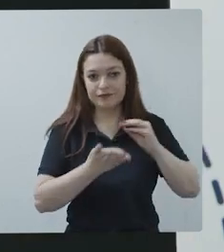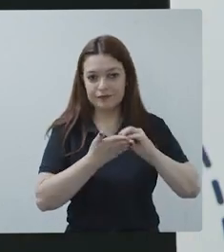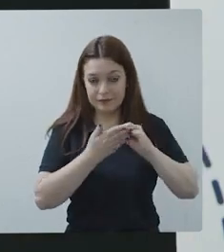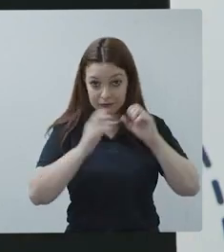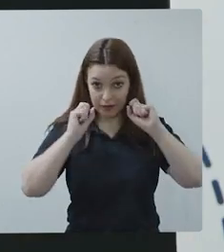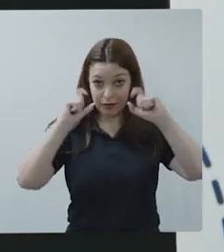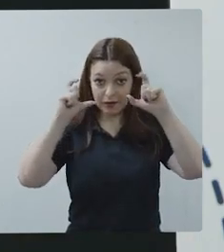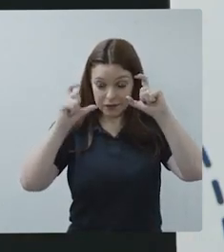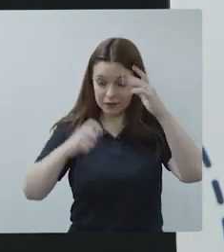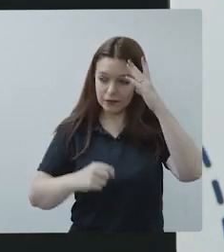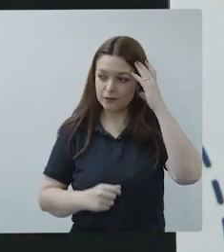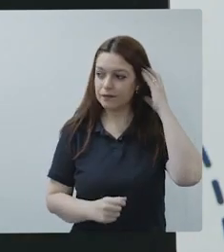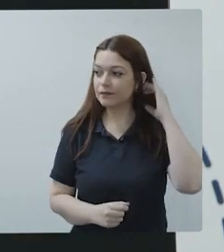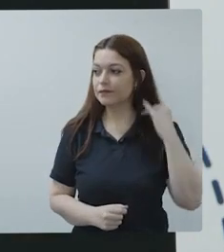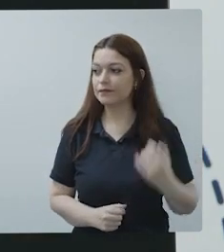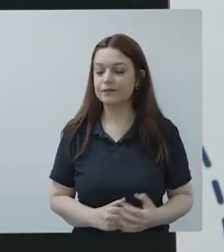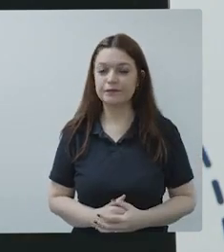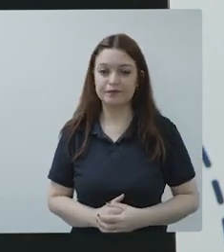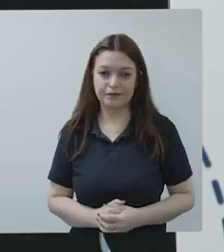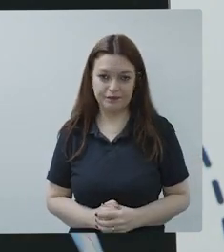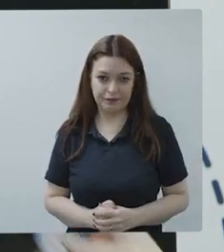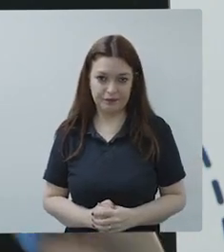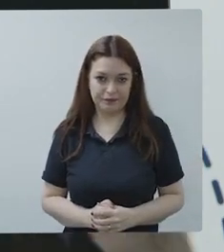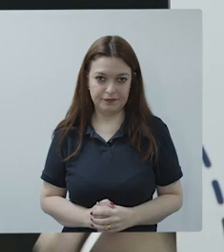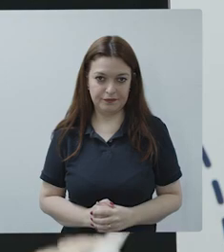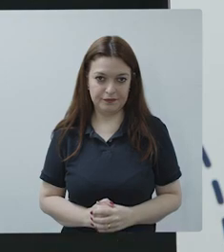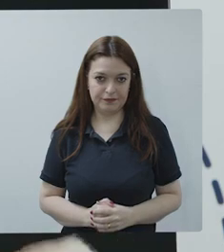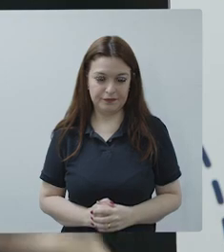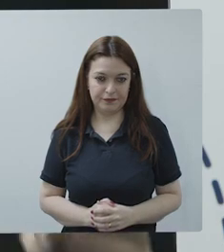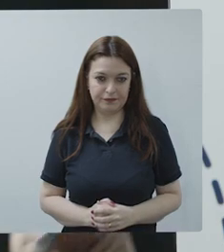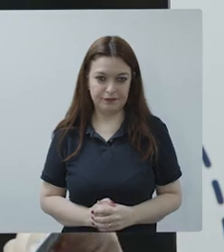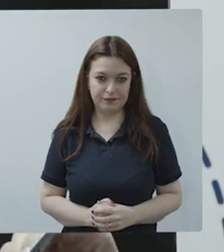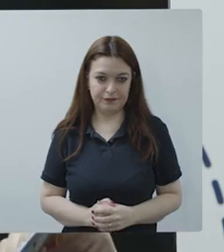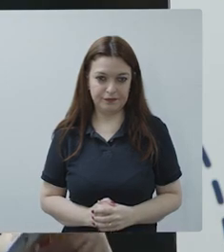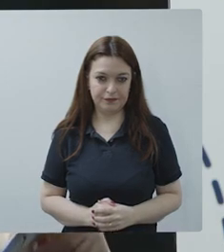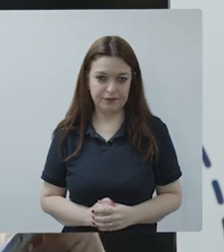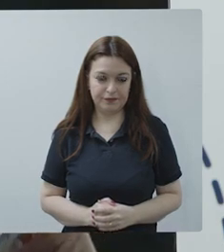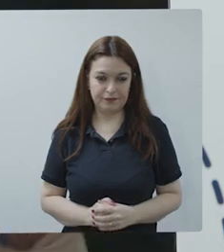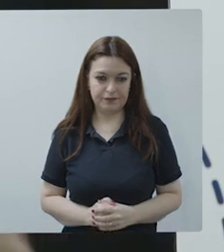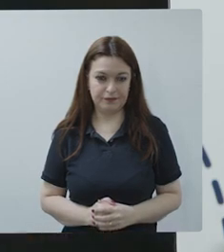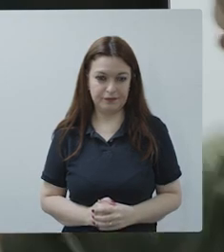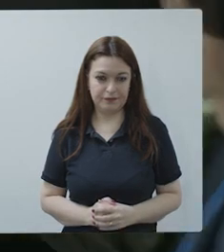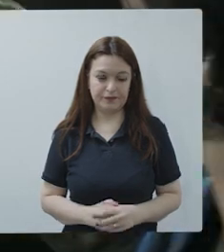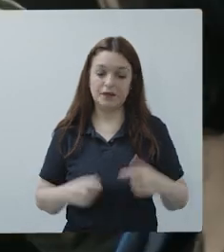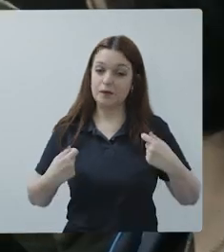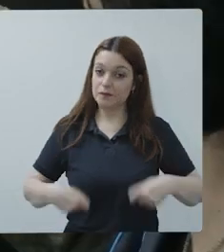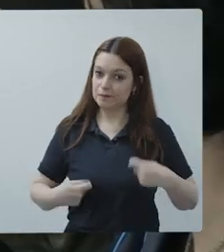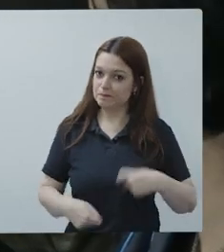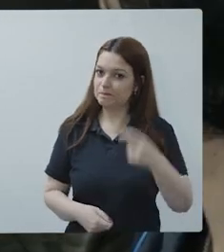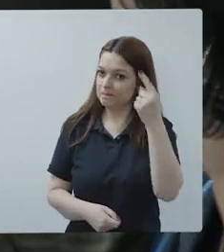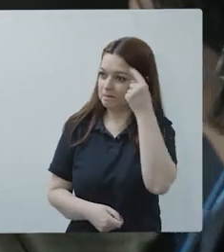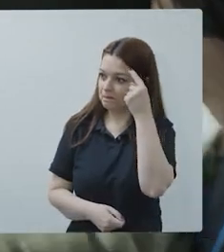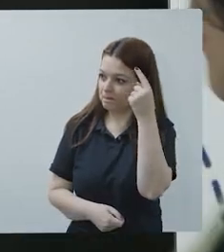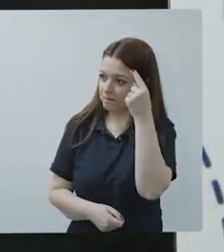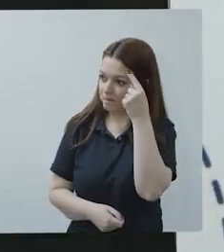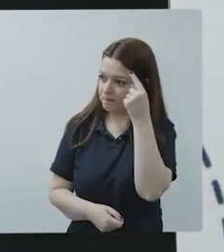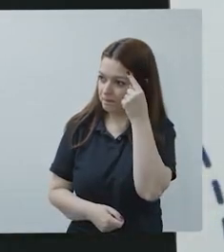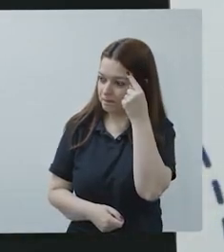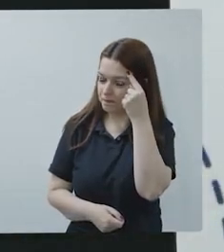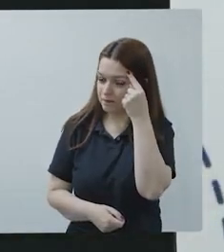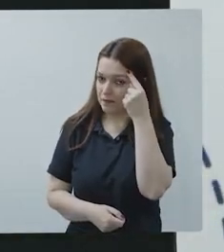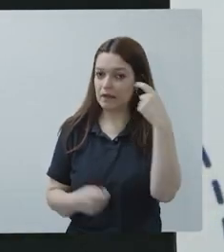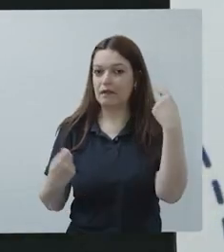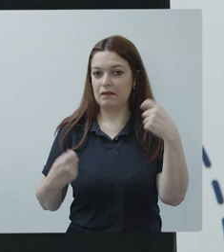né? Aqui. Agora deixa eu pensar, ó, aqui, senão você faz,